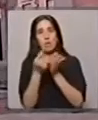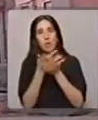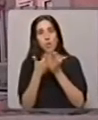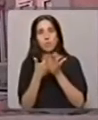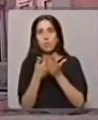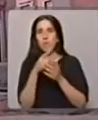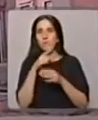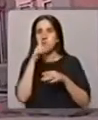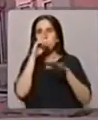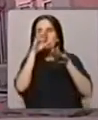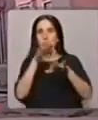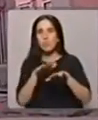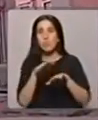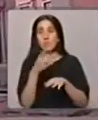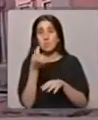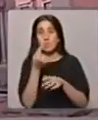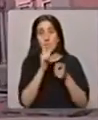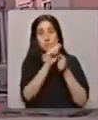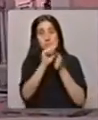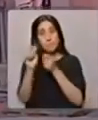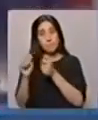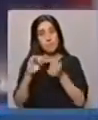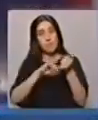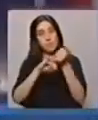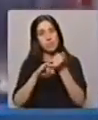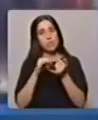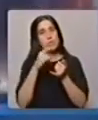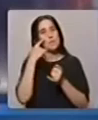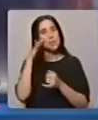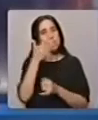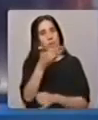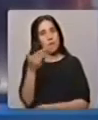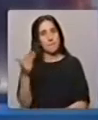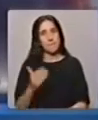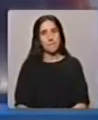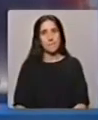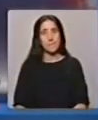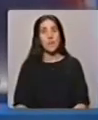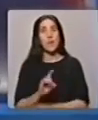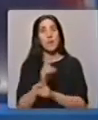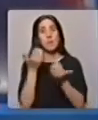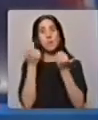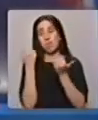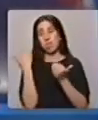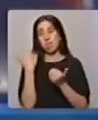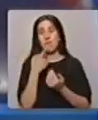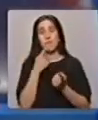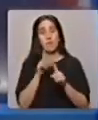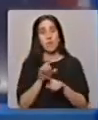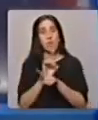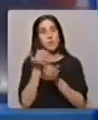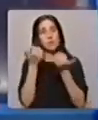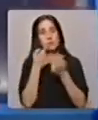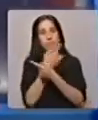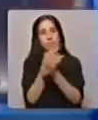contra um pagamento a associações de imigrantes. Recuperamos agora a notícia que lhe dei conta há pouco, a notícia que diz que os contribuintes